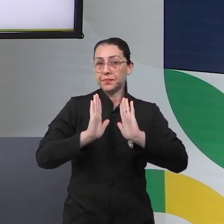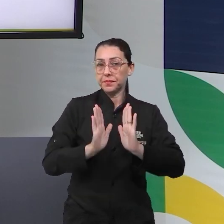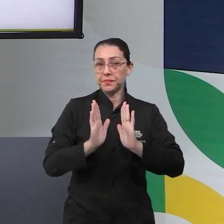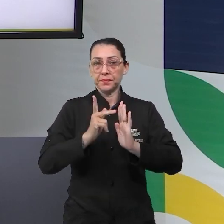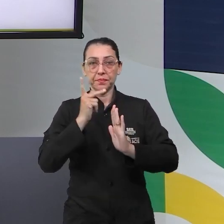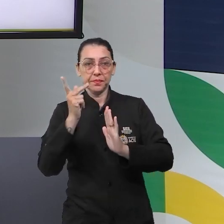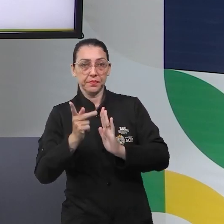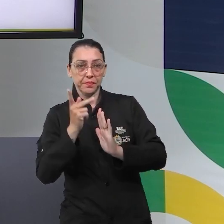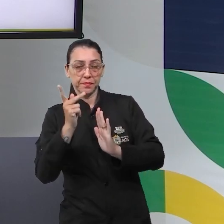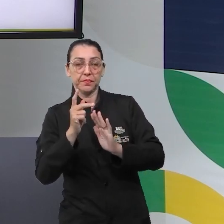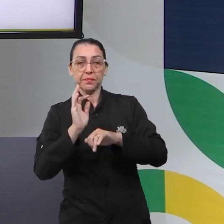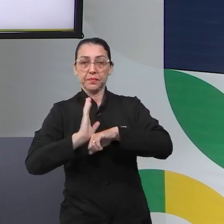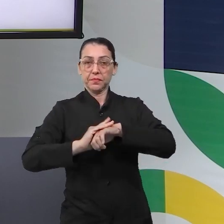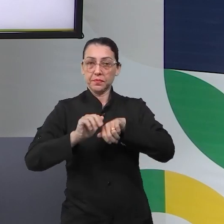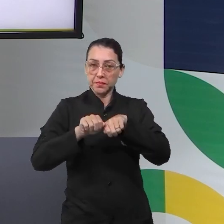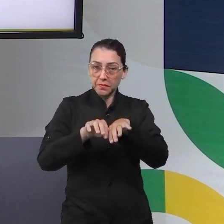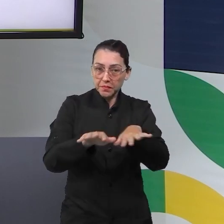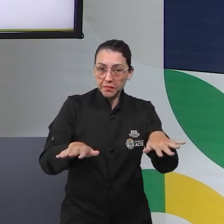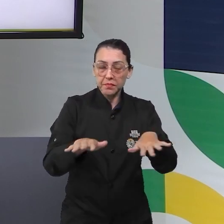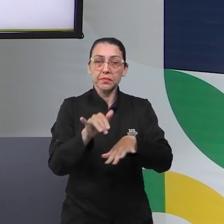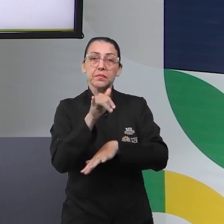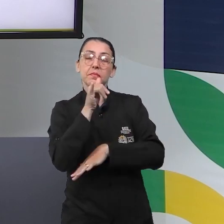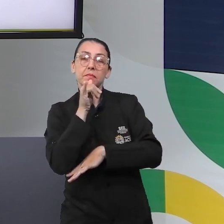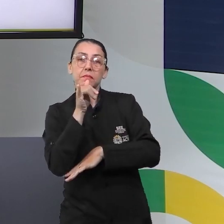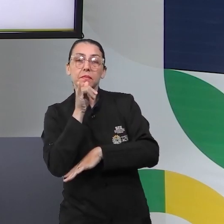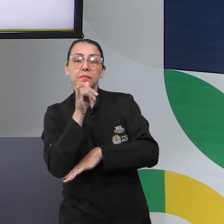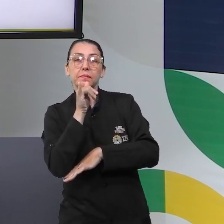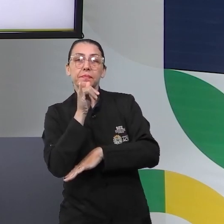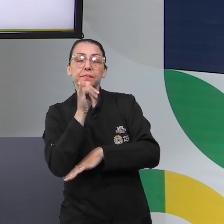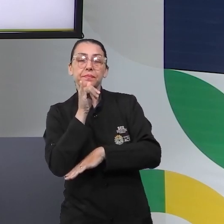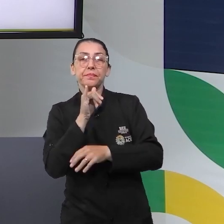Falamos do caso de epidemias, por exemplo,